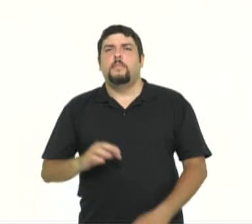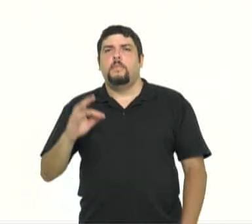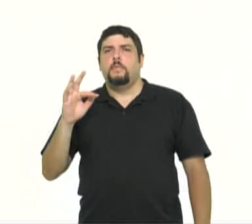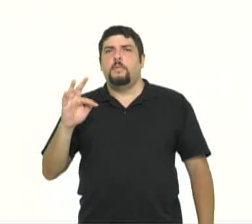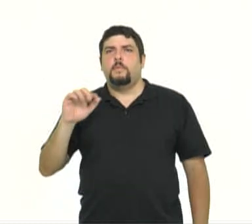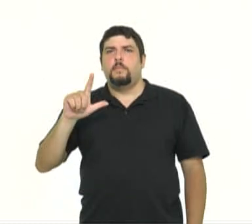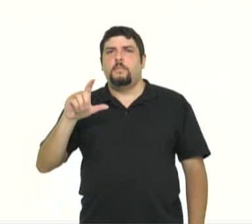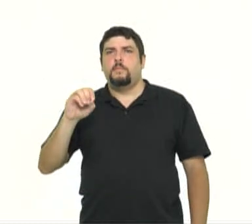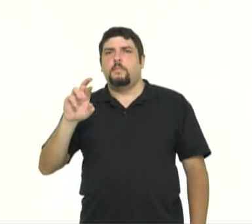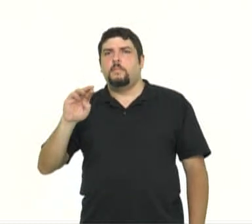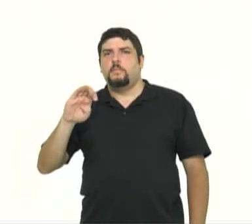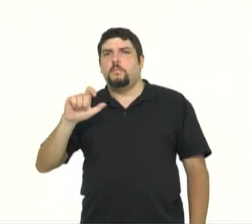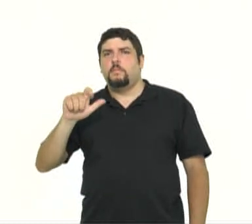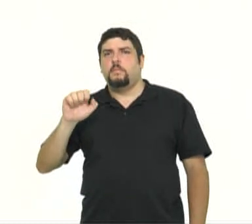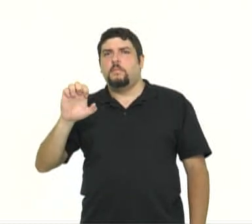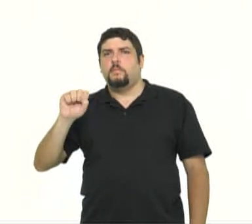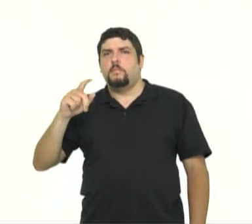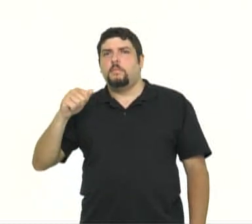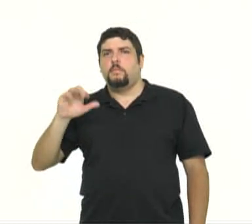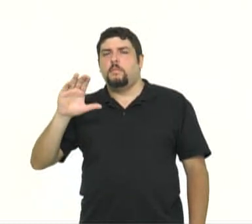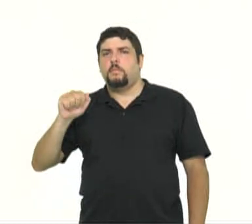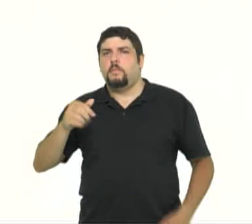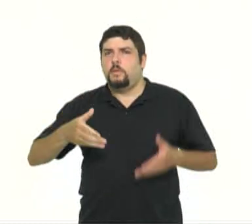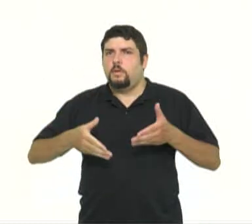no dia 8 de dezembro de